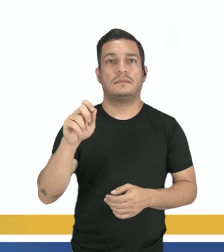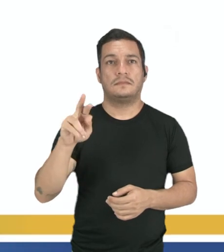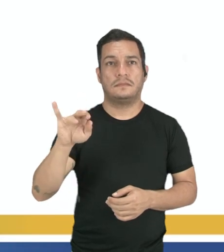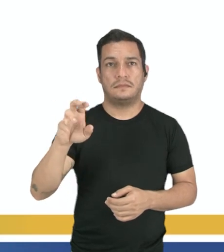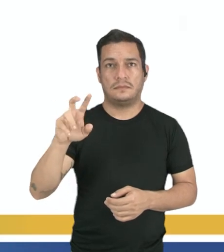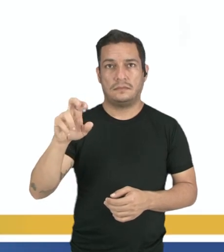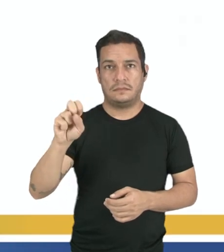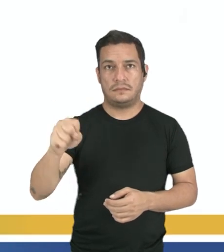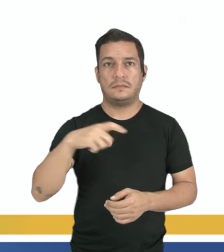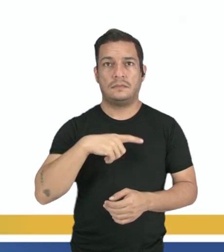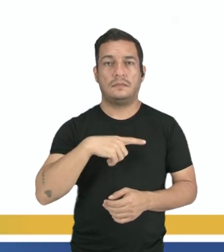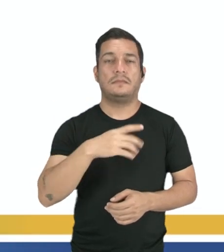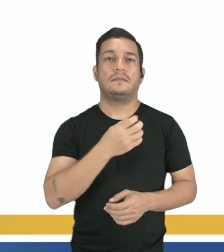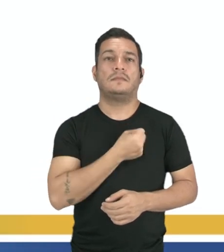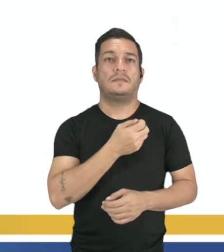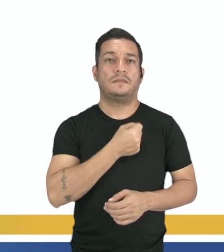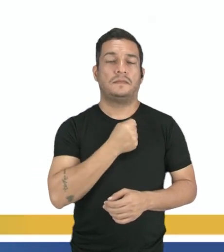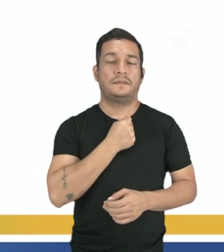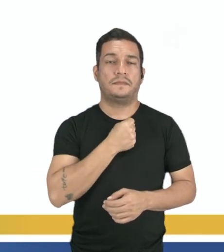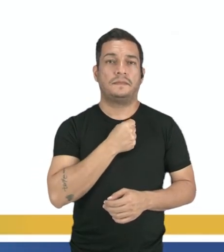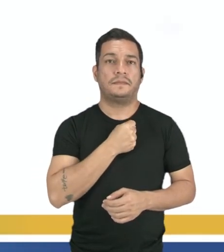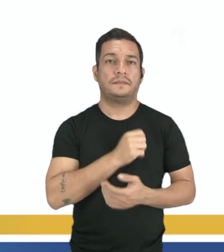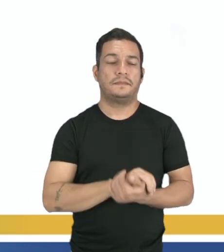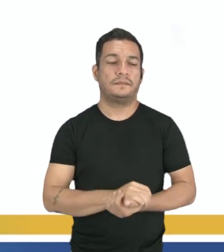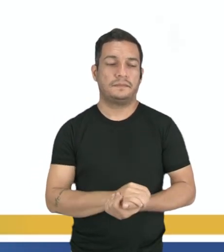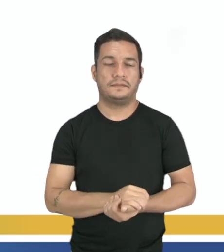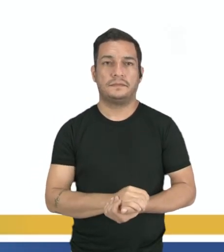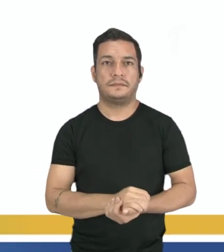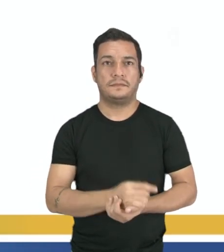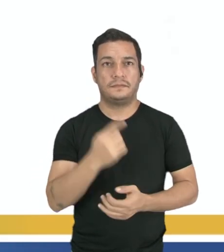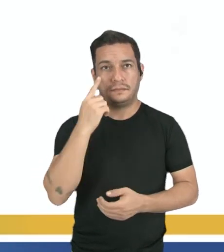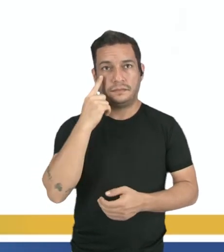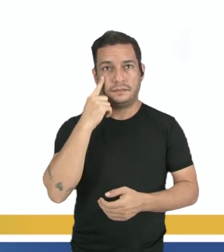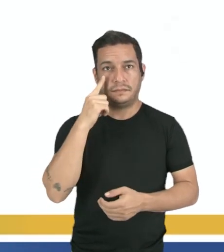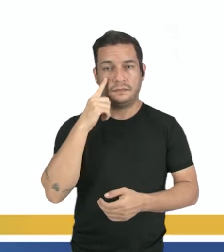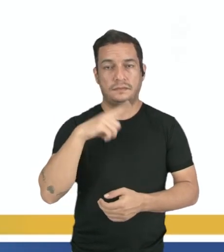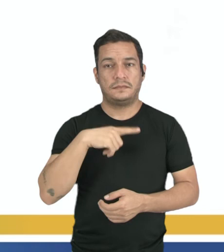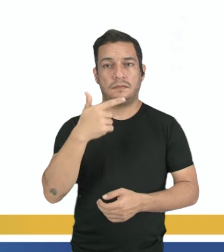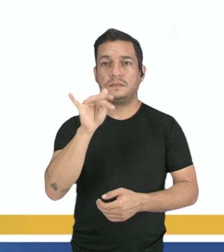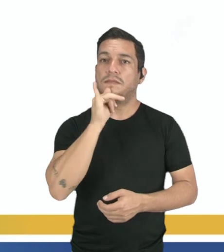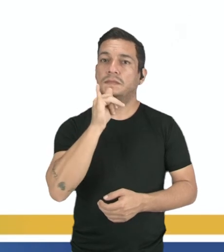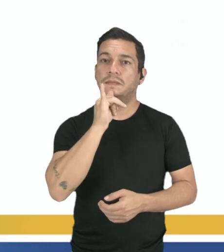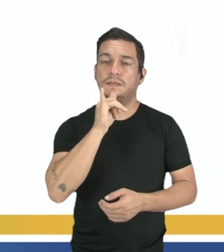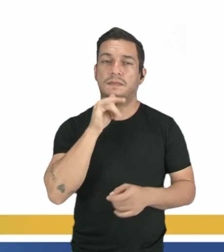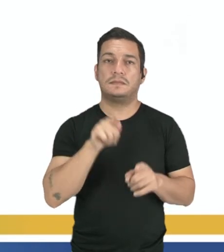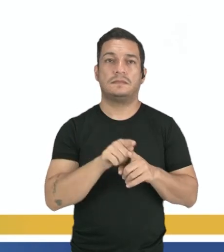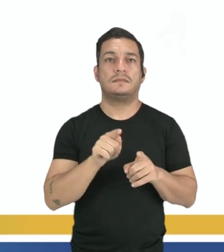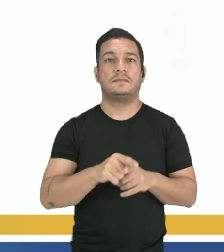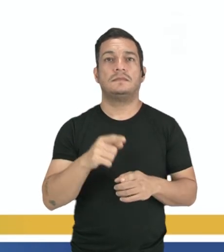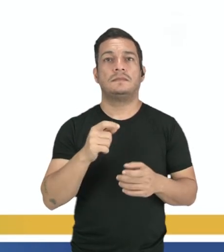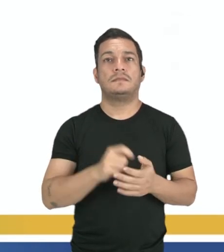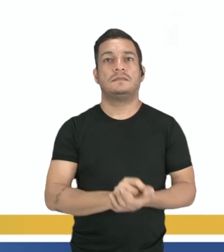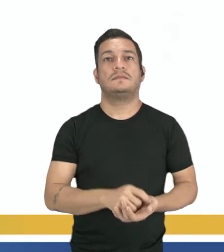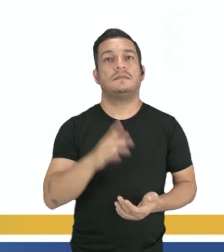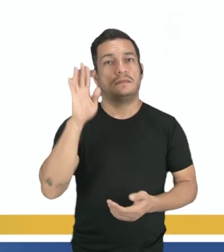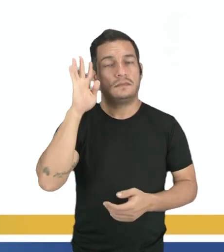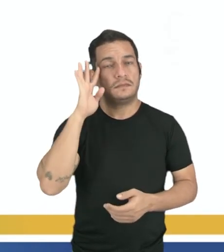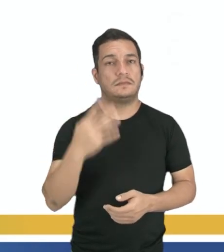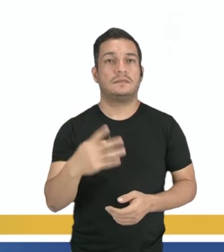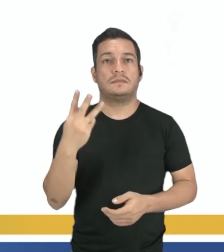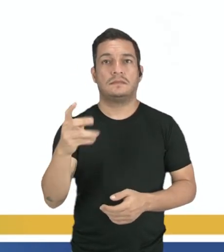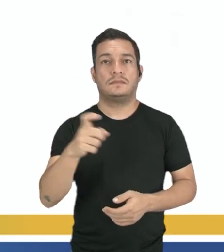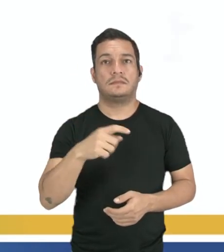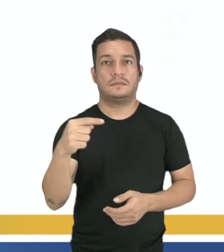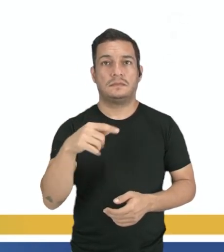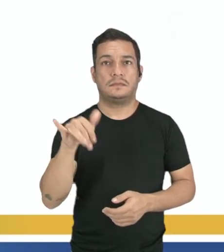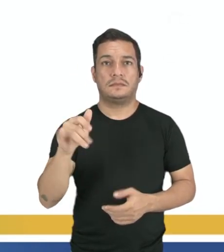né, calculando a seguir o valor da outra variável. Então, nós temos aí um outro exemplo, determine uma solução para a equação 3x